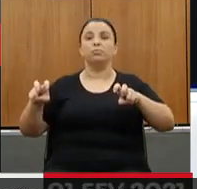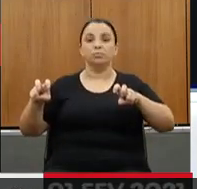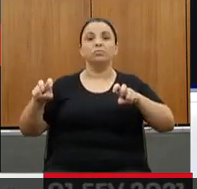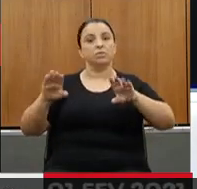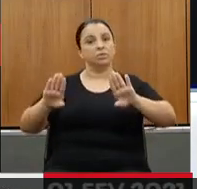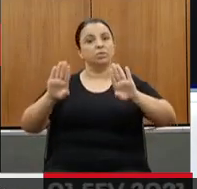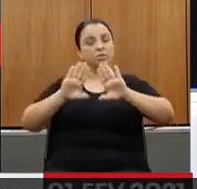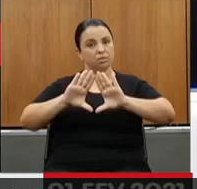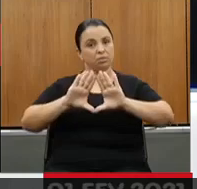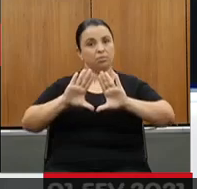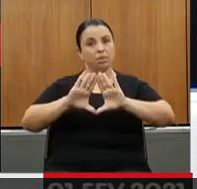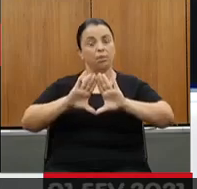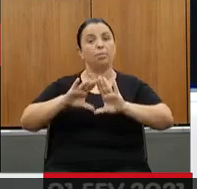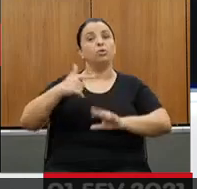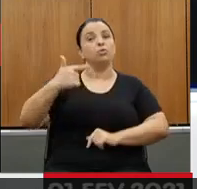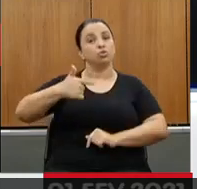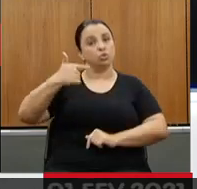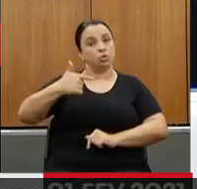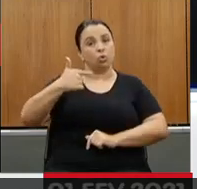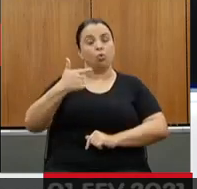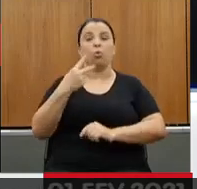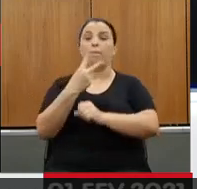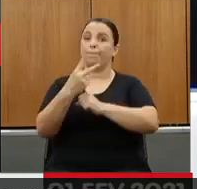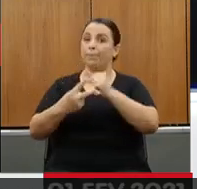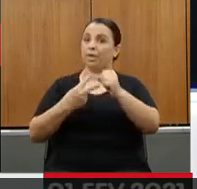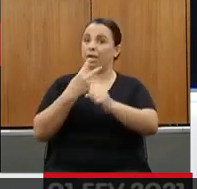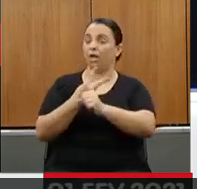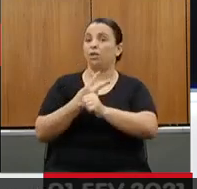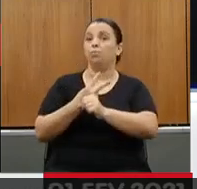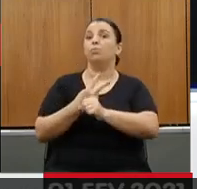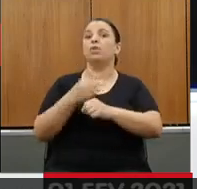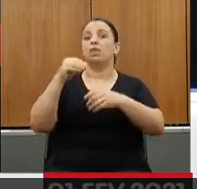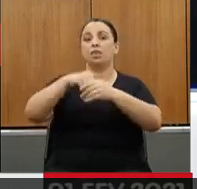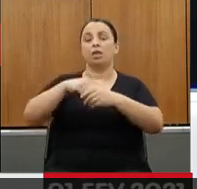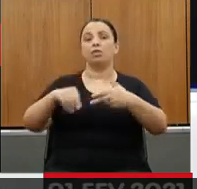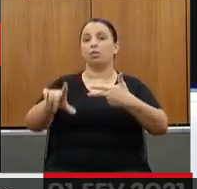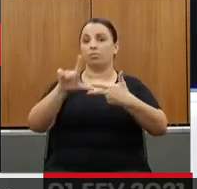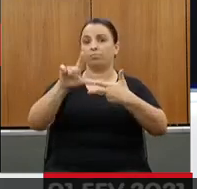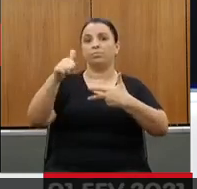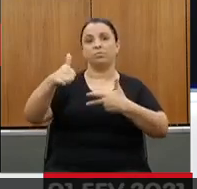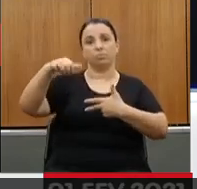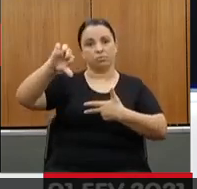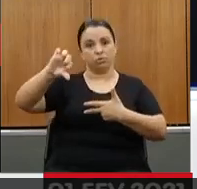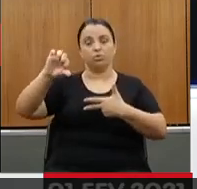para o segundo biênio da 19ª Legislatura. Levanta-se a reunião.